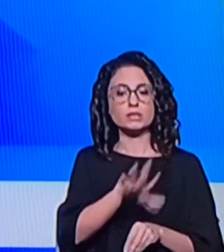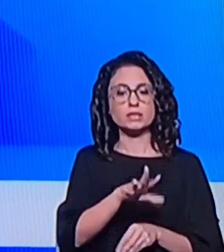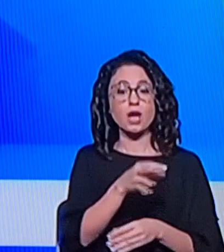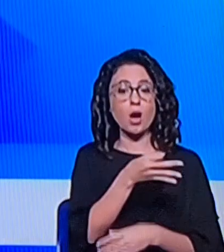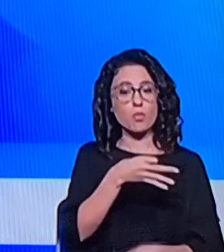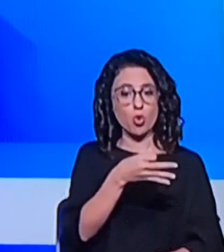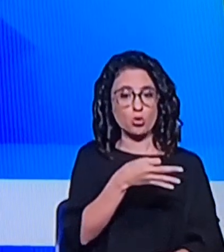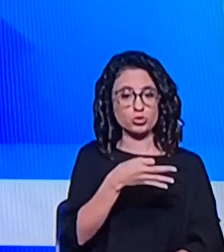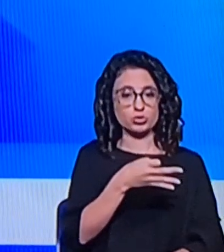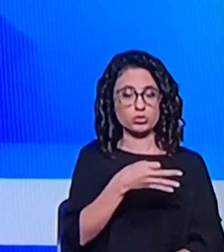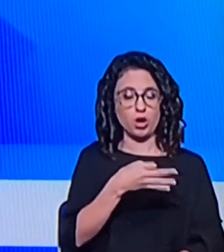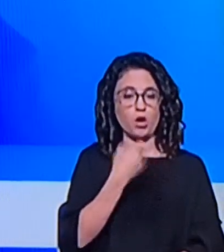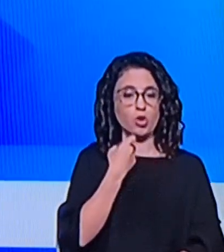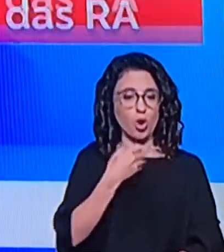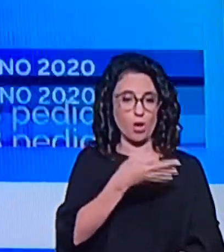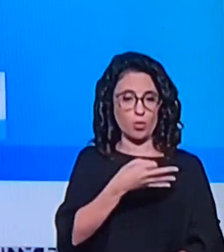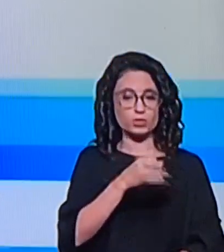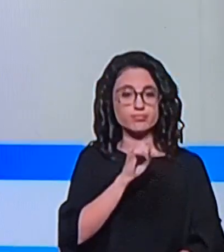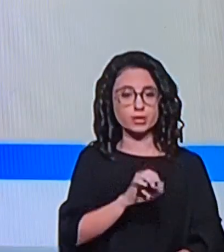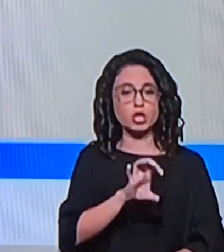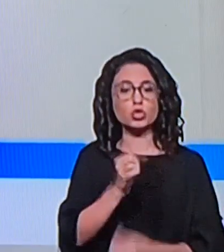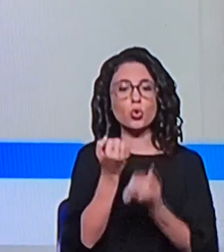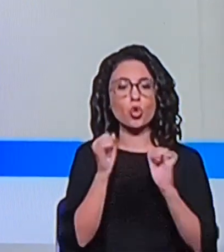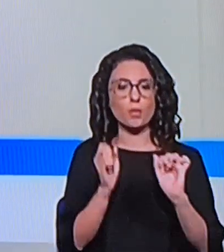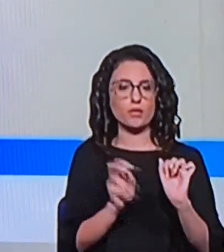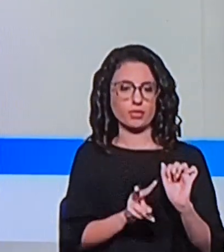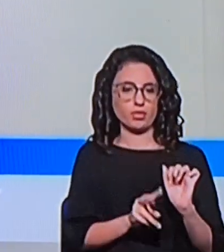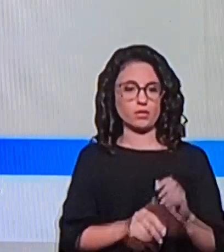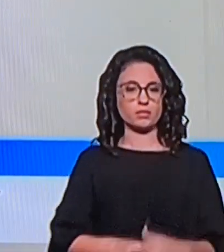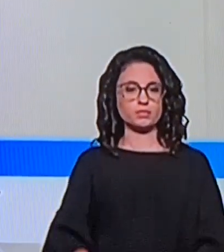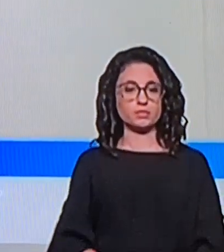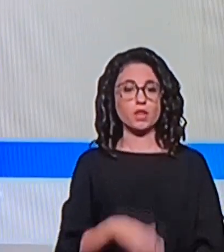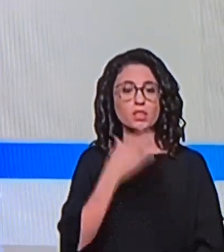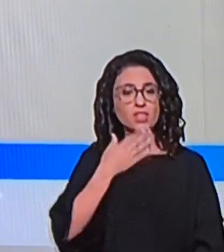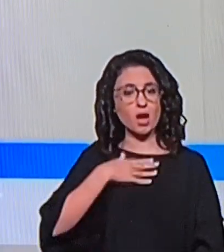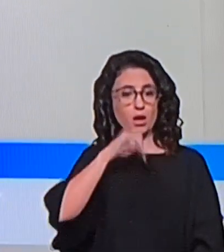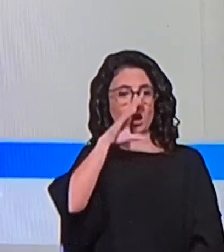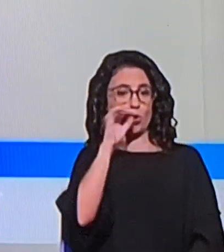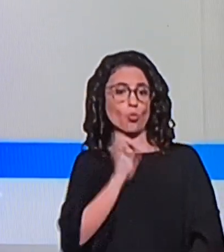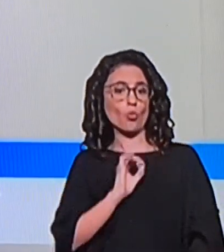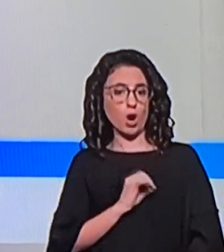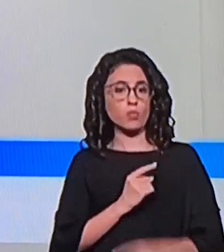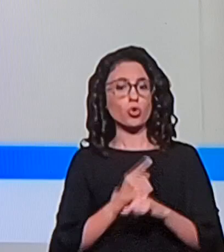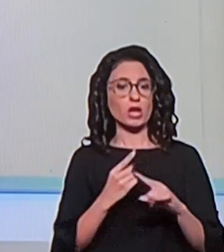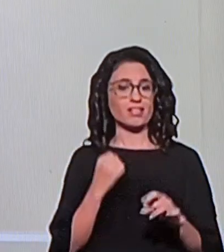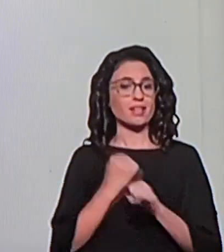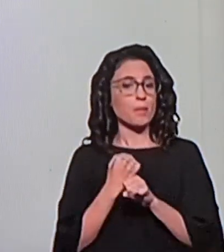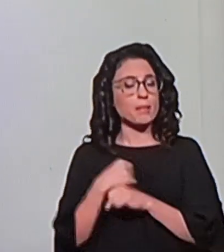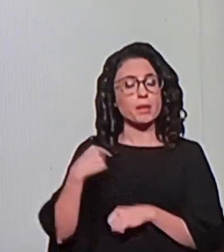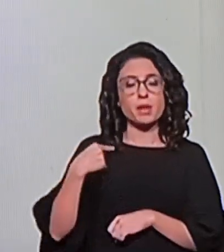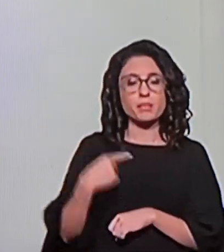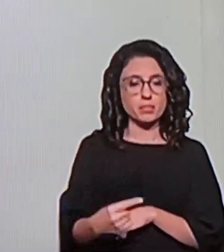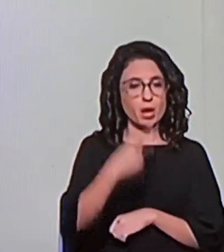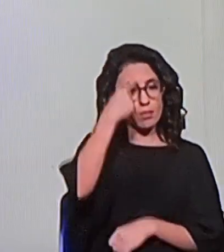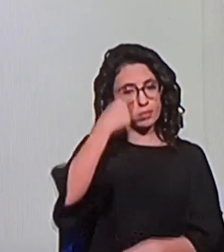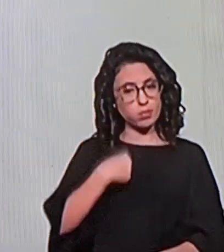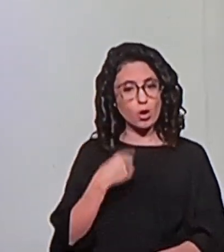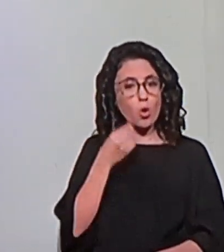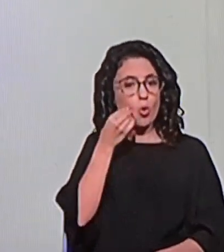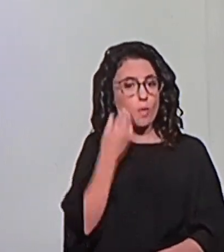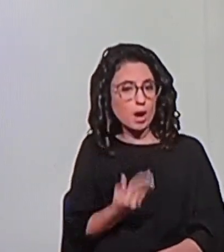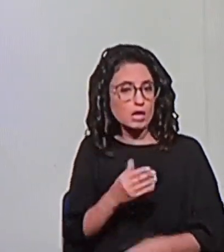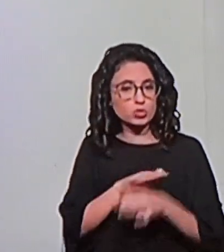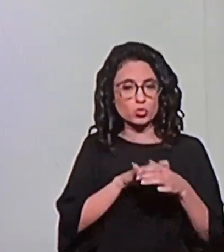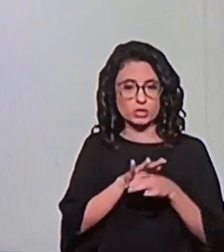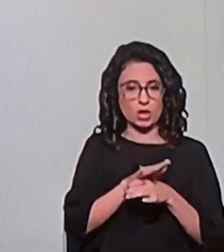das regiões autónomas. Não é surpresa nenhuma para nós, porque trabalhamos no terreno, sabemos o que tem sido a região dos Açores e da Madeira,